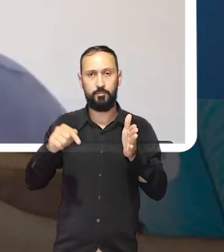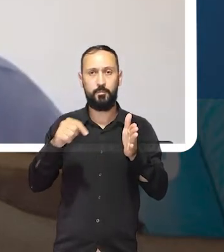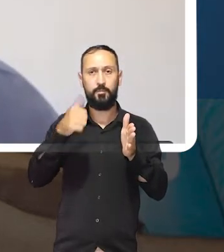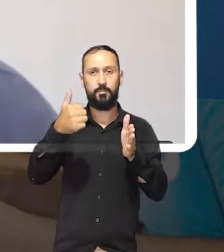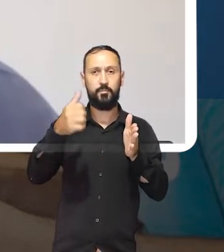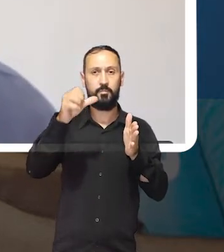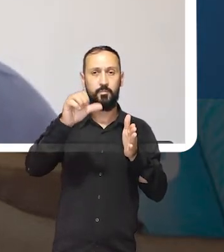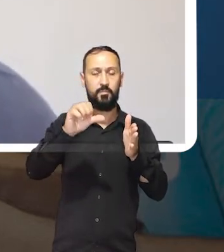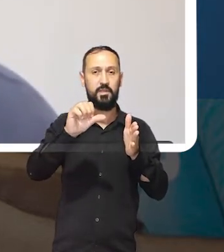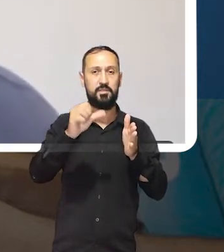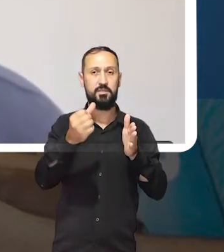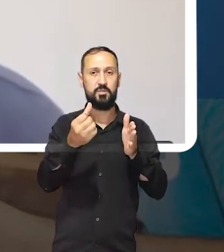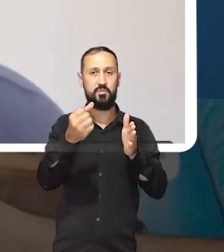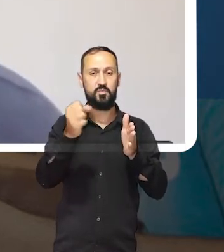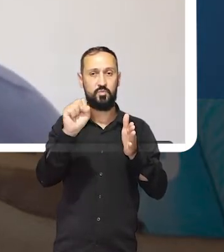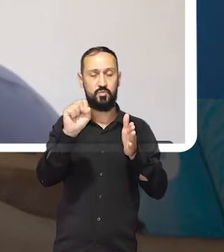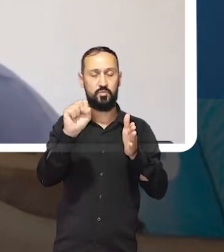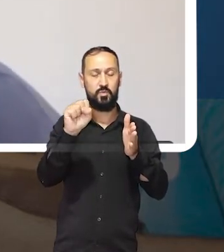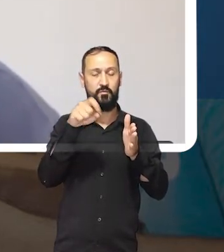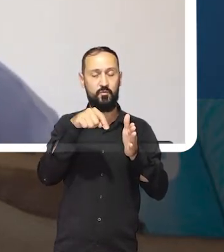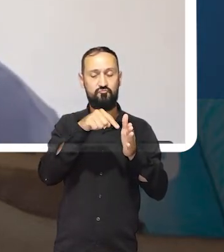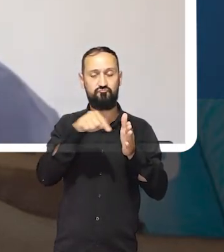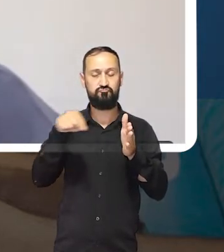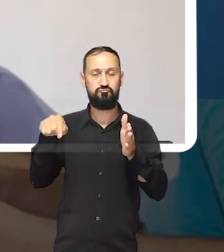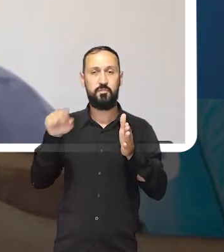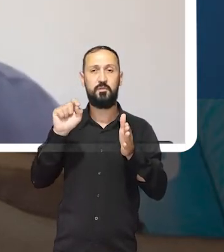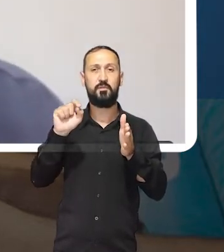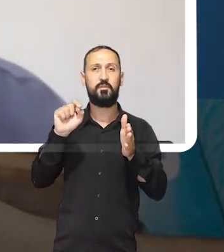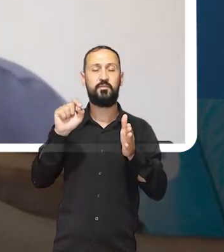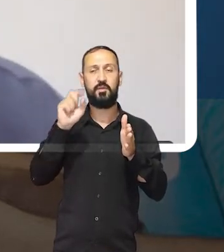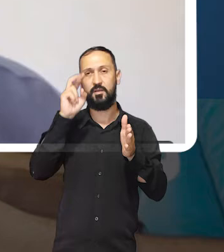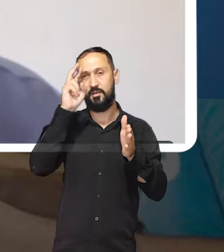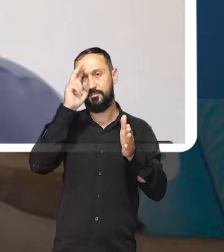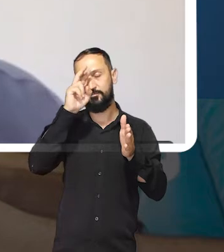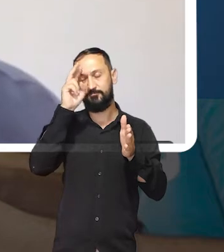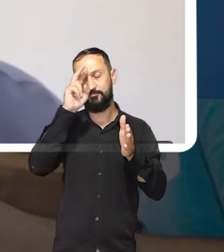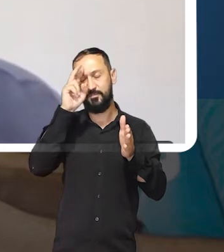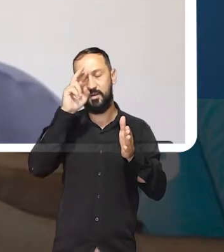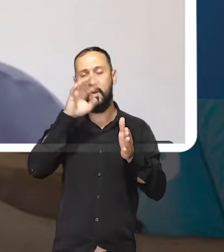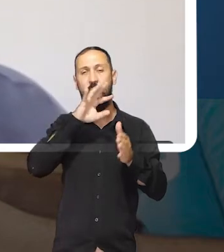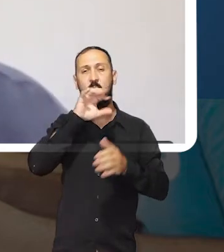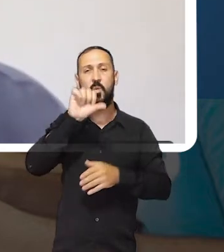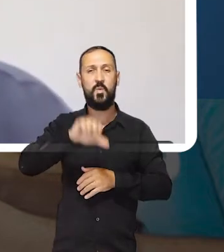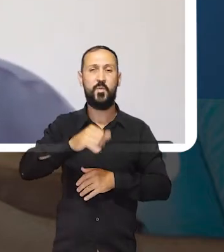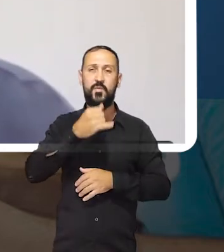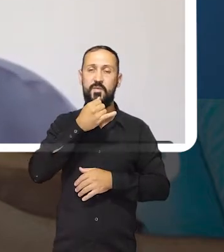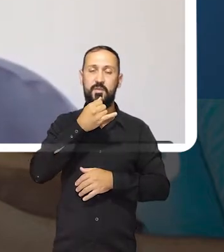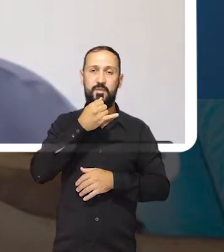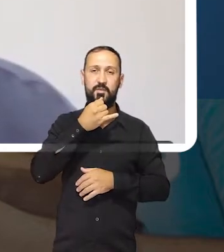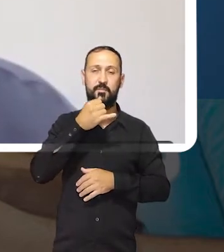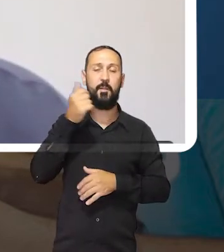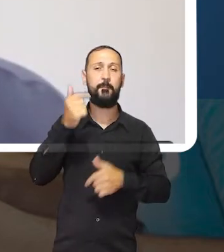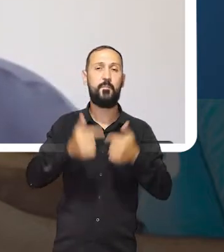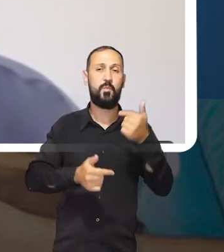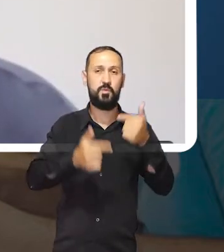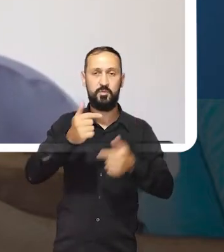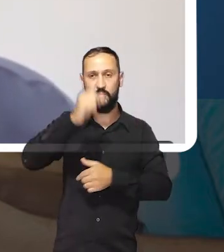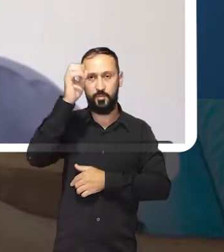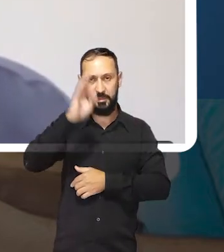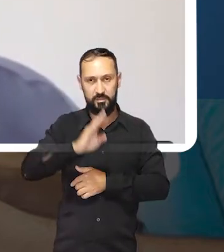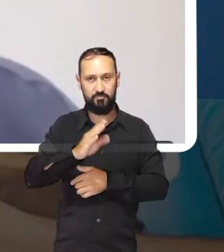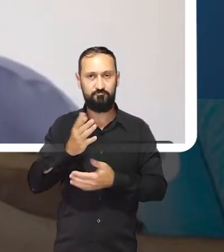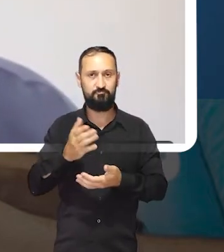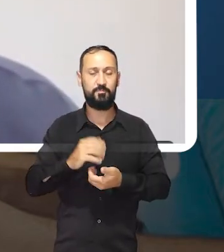período houve o ano de 1968, que foi um ano de trágica memória para o povo, para a